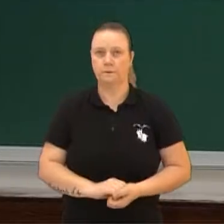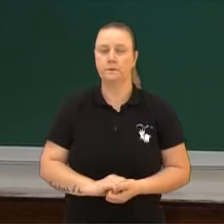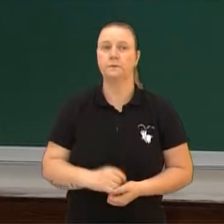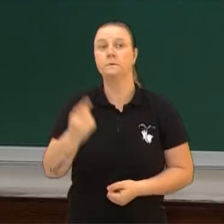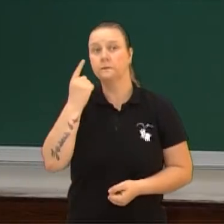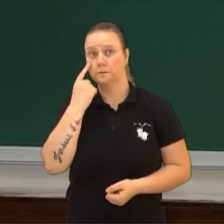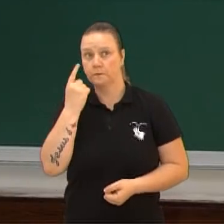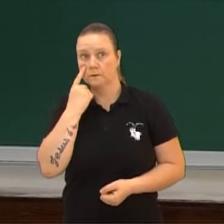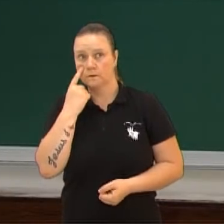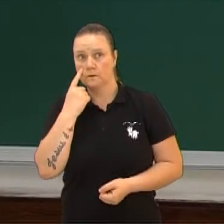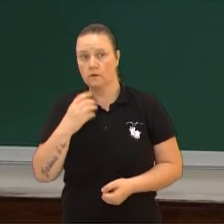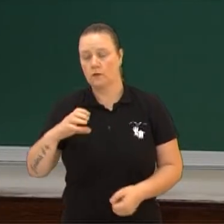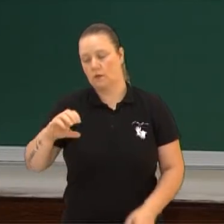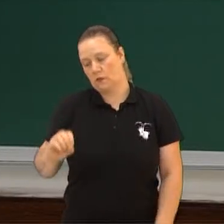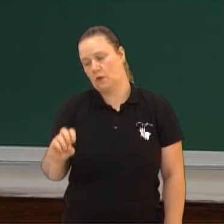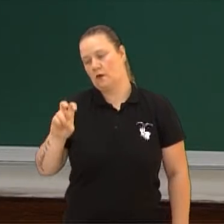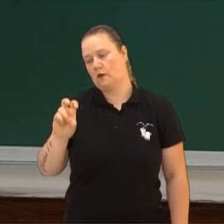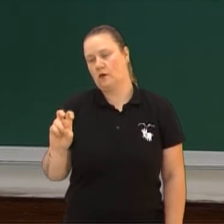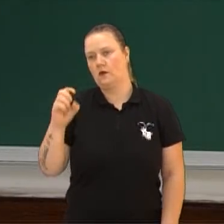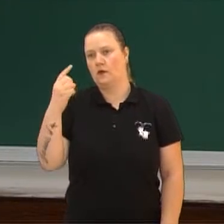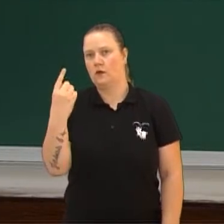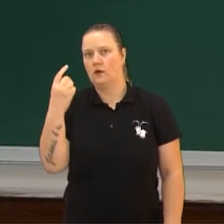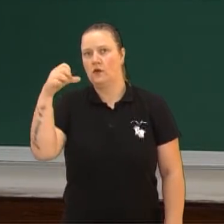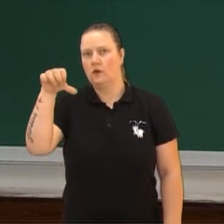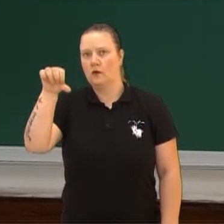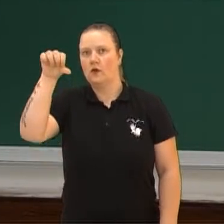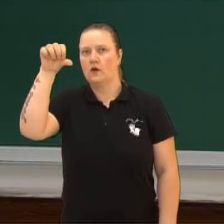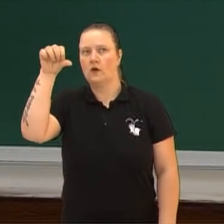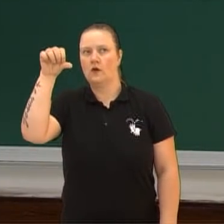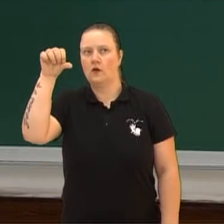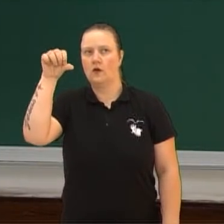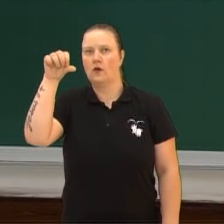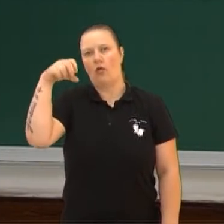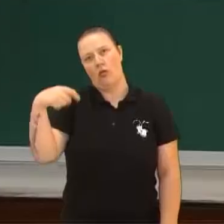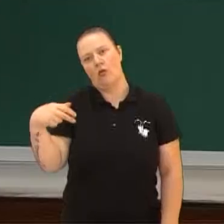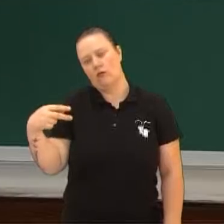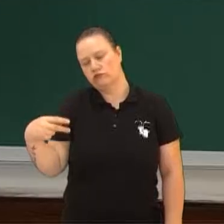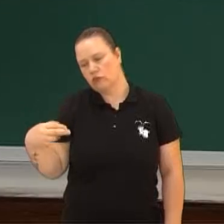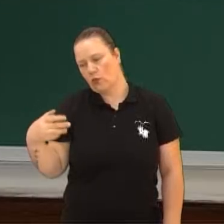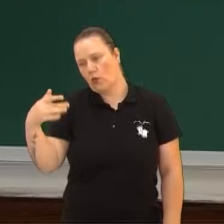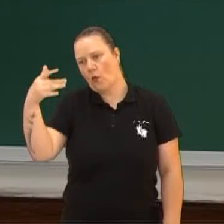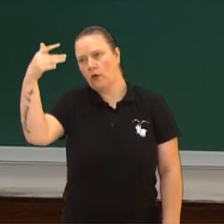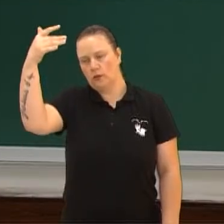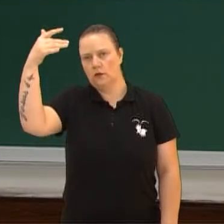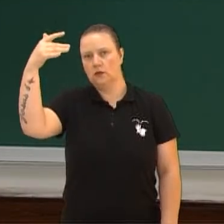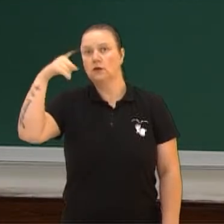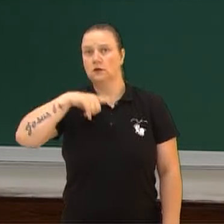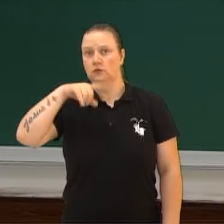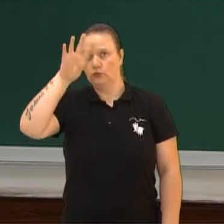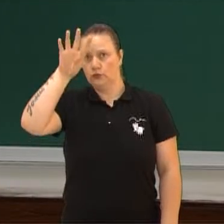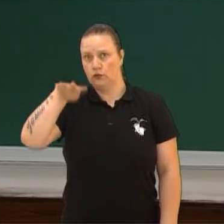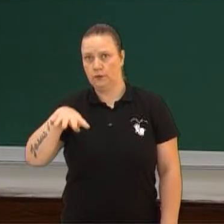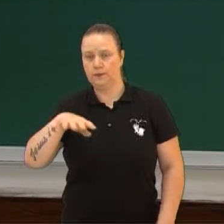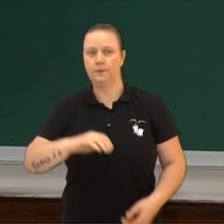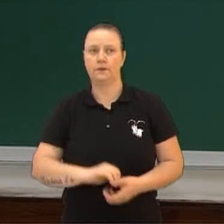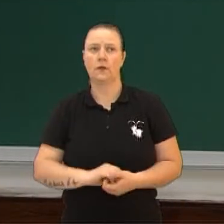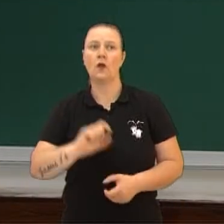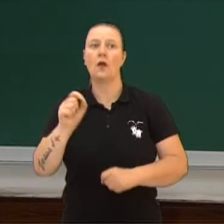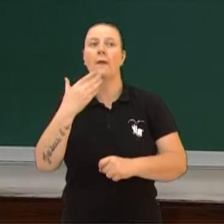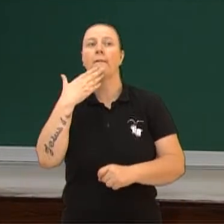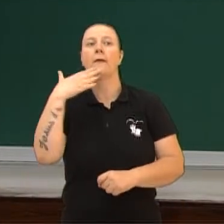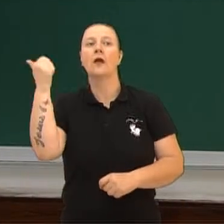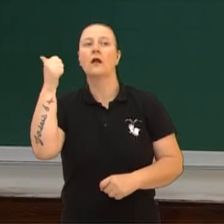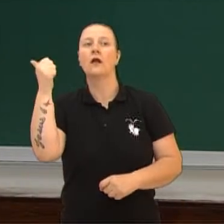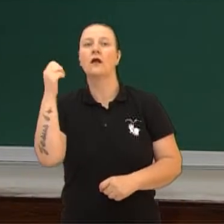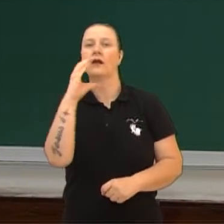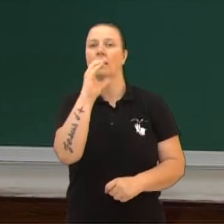resultado. Aqui eu tenho 0, 5, 1, 9, 8, 5, né? 8, 4, 5, 2 e 10. Quem que tirou a maior nota? Vamos ver